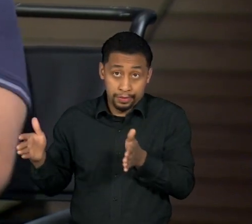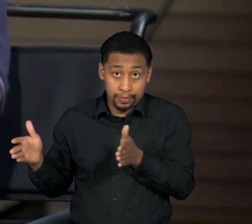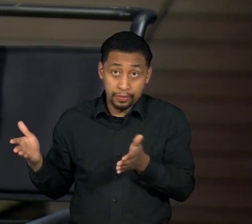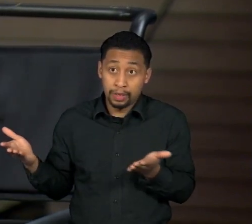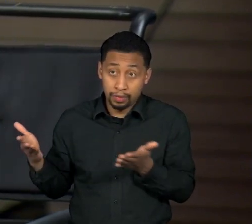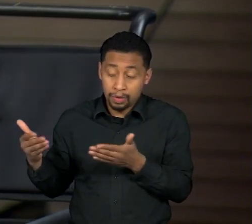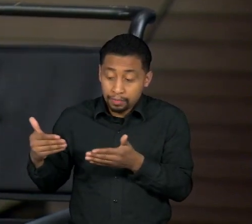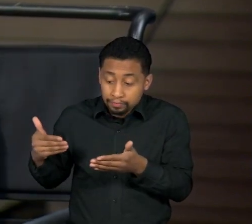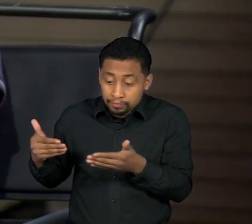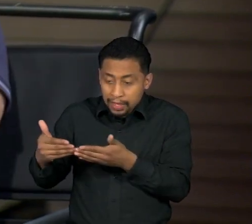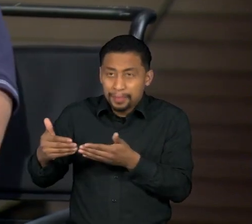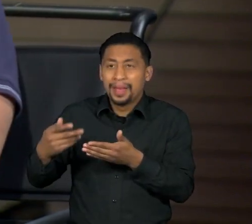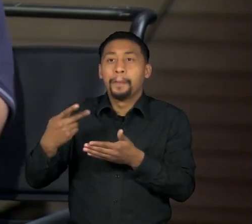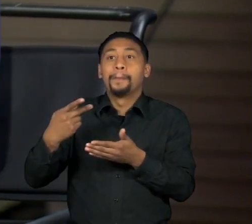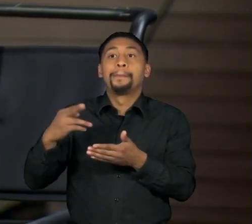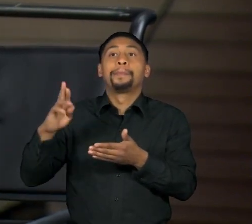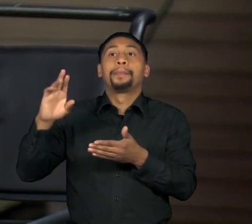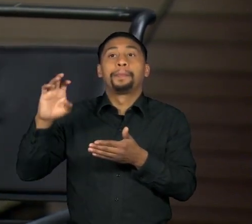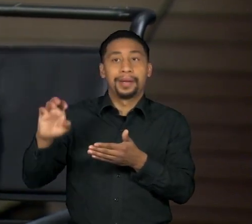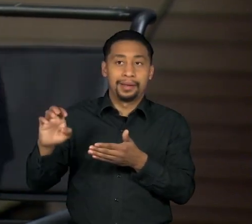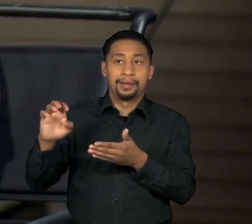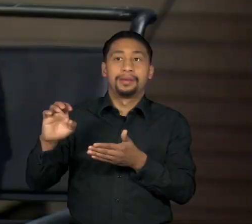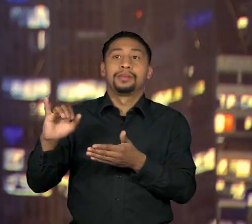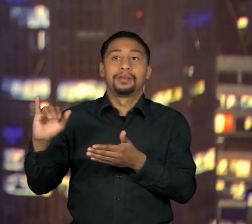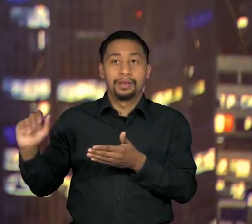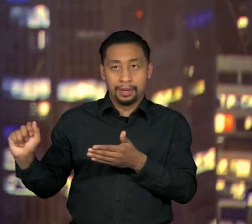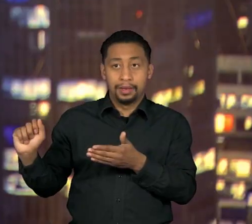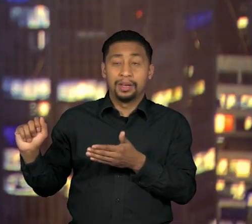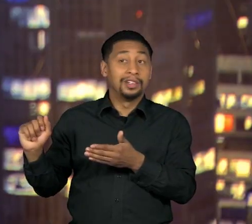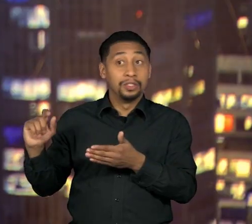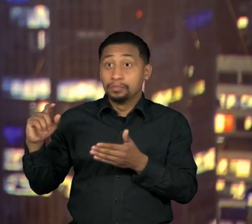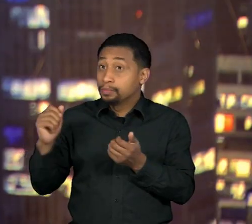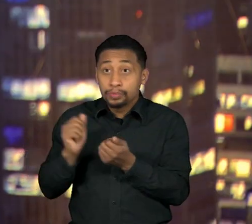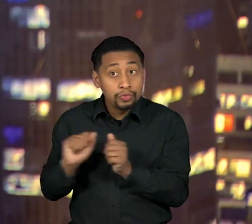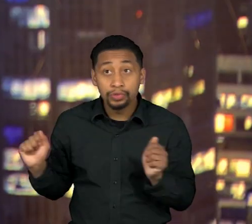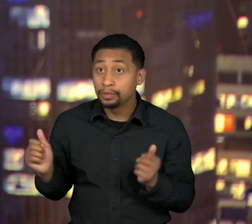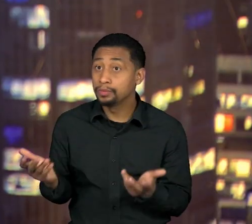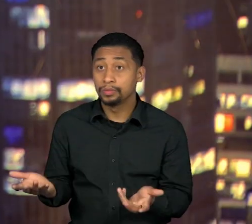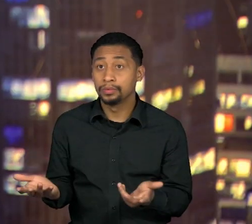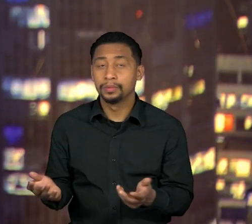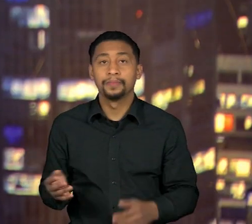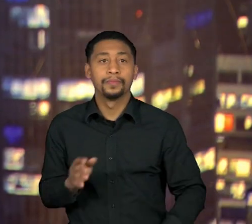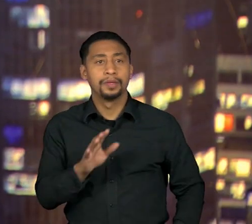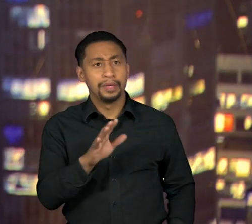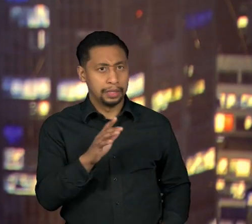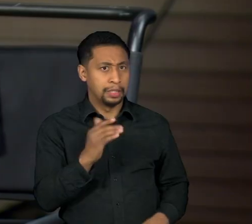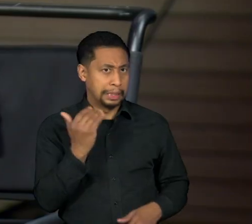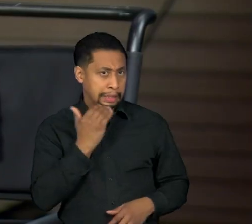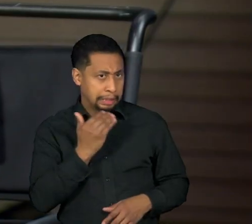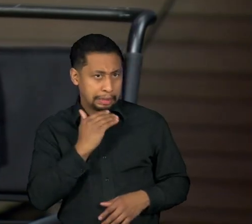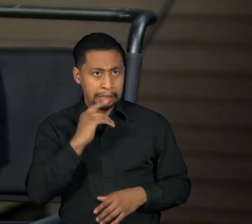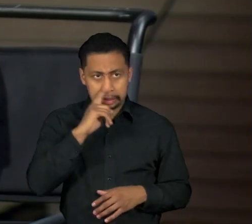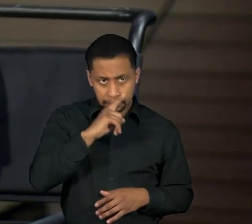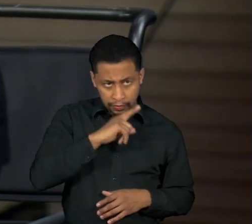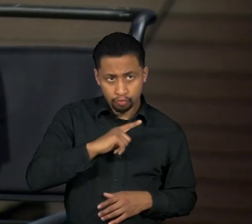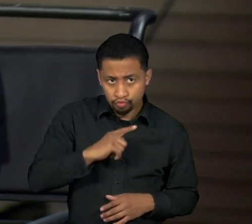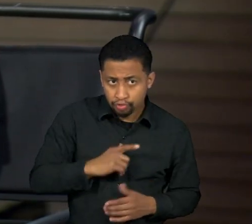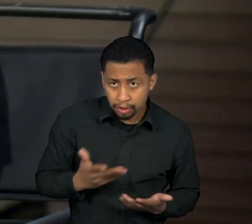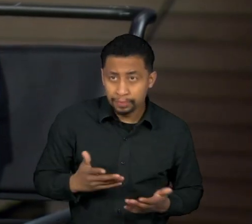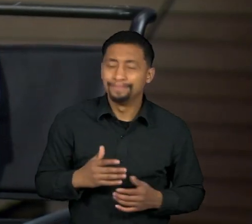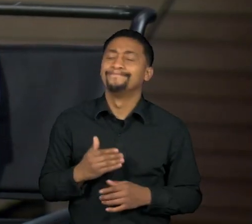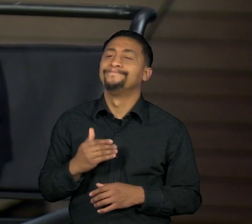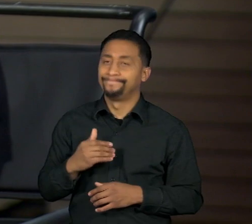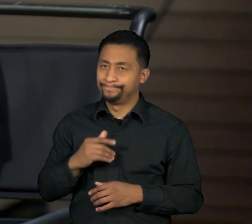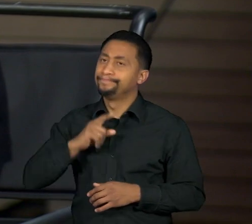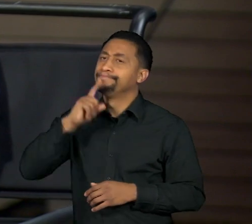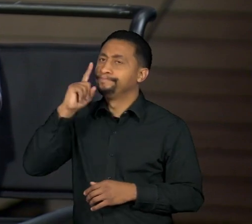pré-IA generativa como a que a gente usa aí. Mas você precisou fazer muitas correções? Tinha muitas falhas? Tinha. Ele bastante